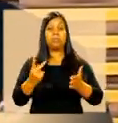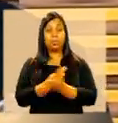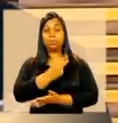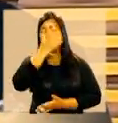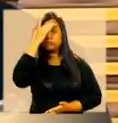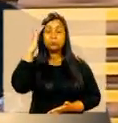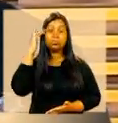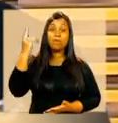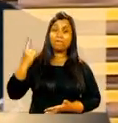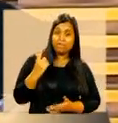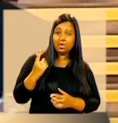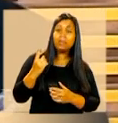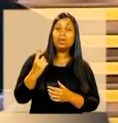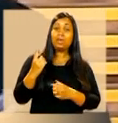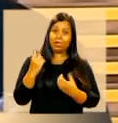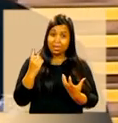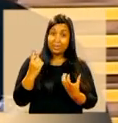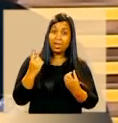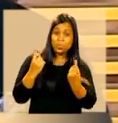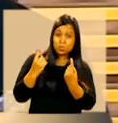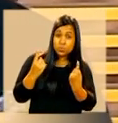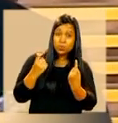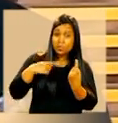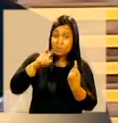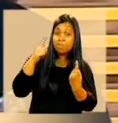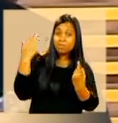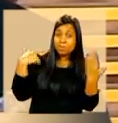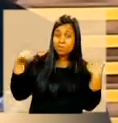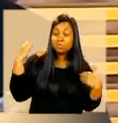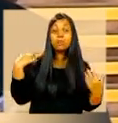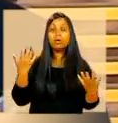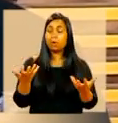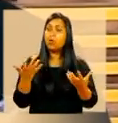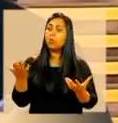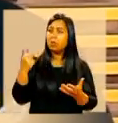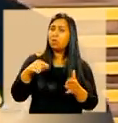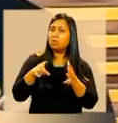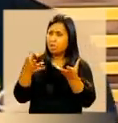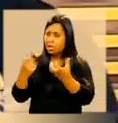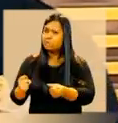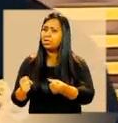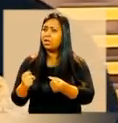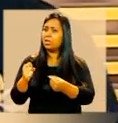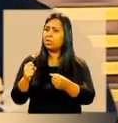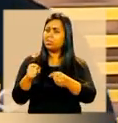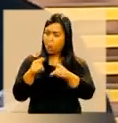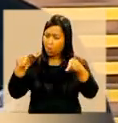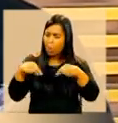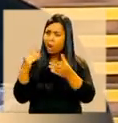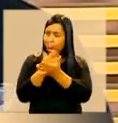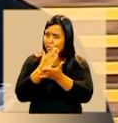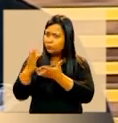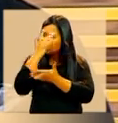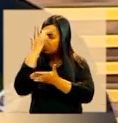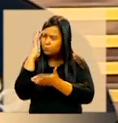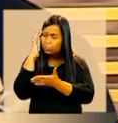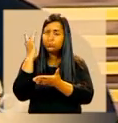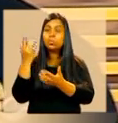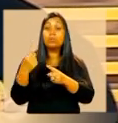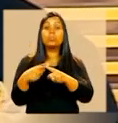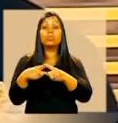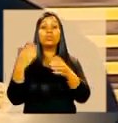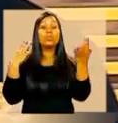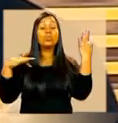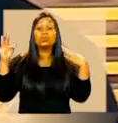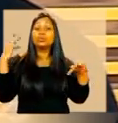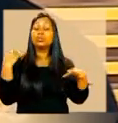viajante procurar a gente e ele está querendo ir sozinho, a gente estimula ele, pergunta, você não topa dividir o quarto com alguém? Porque o